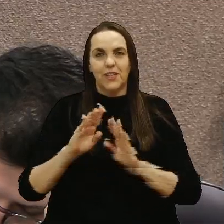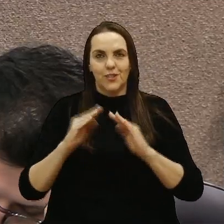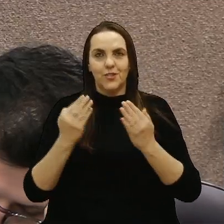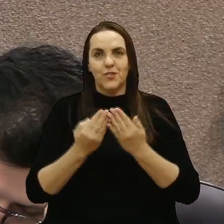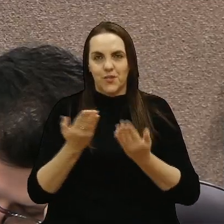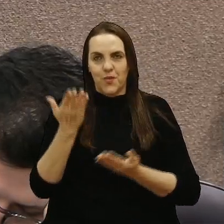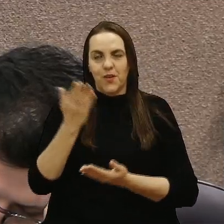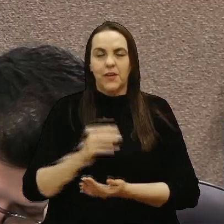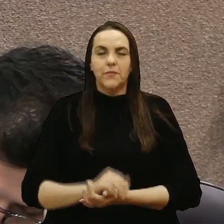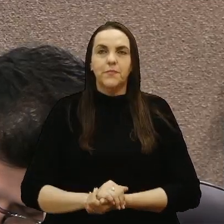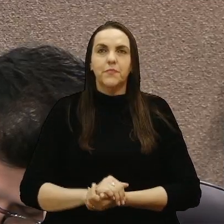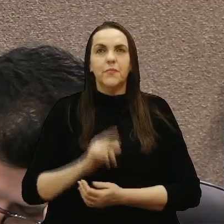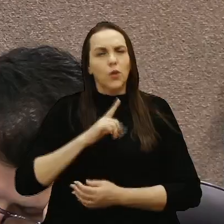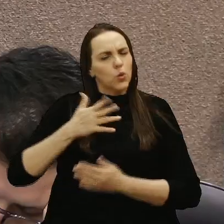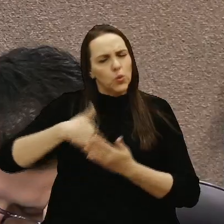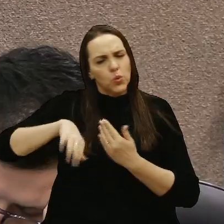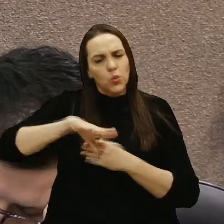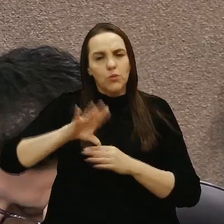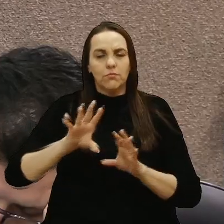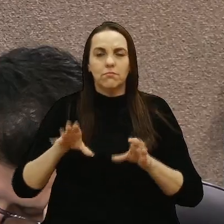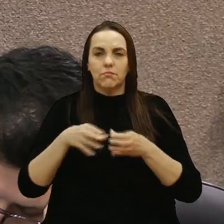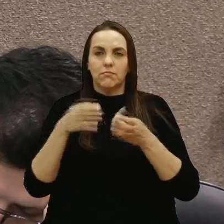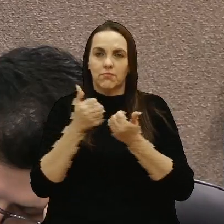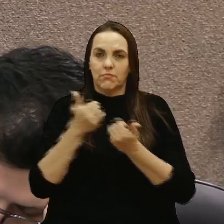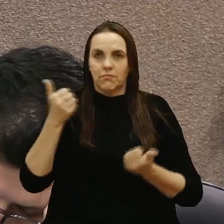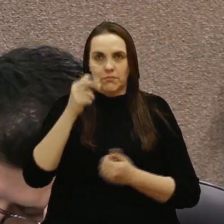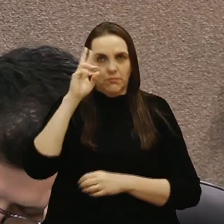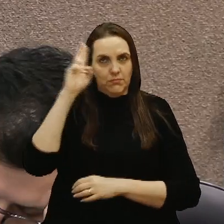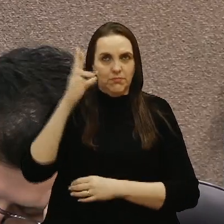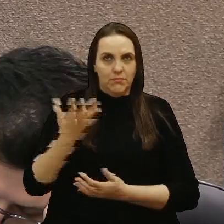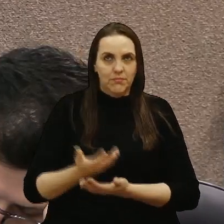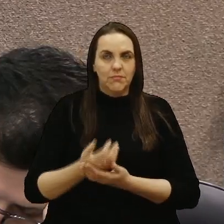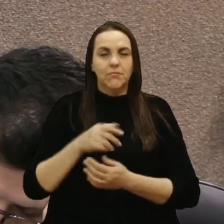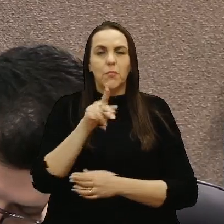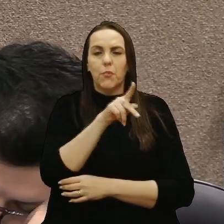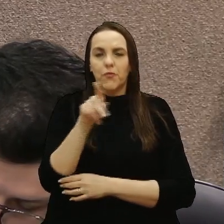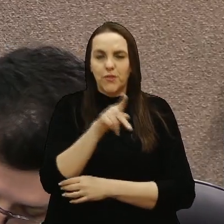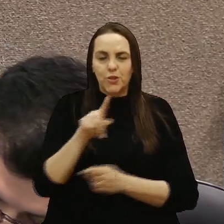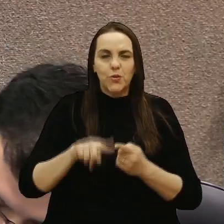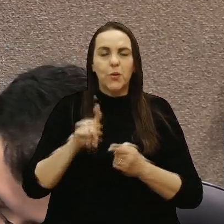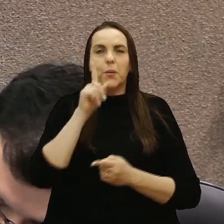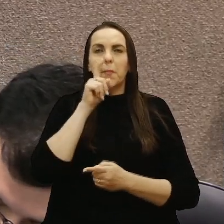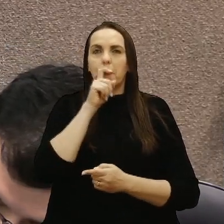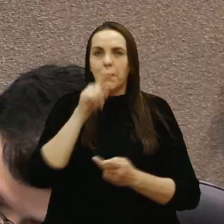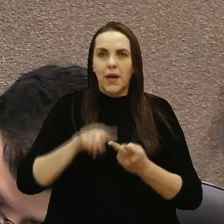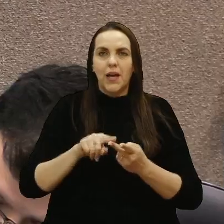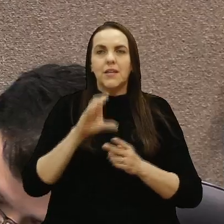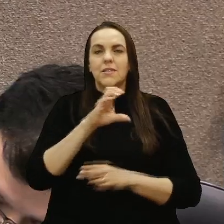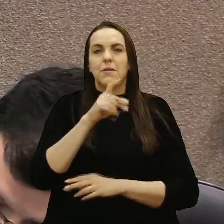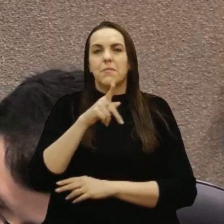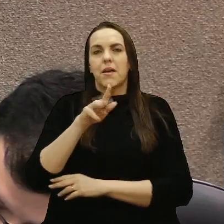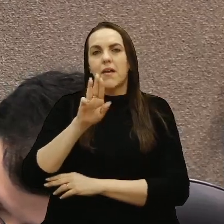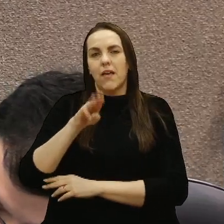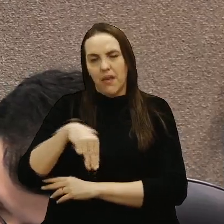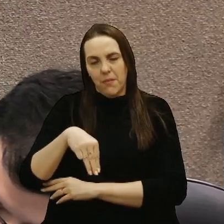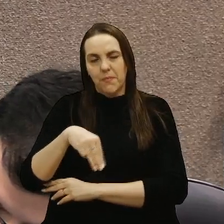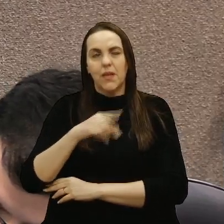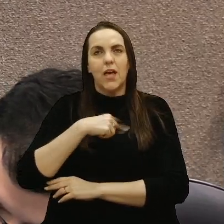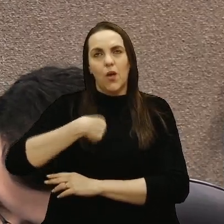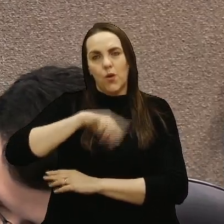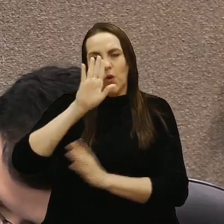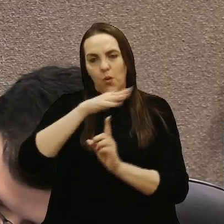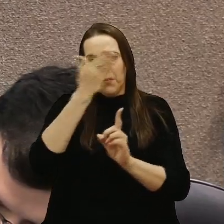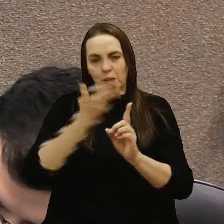Giuseppe Garibaldi. Lá estava toda a equipe diretiva e os professores também, pais, CPM. Eu homenageei a todos no nome da